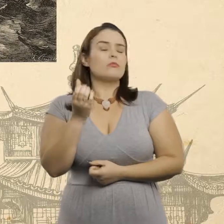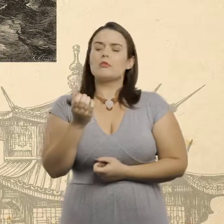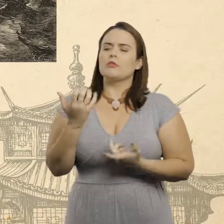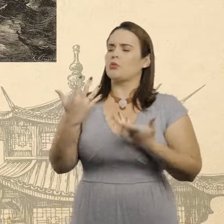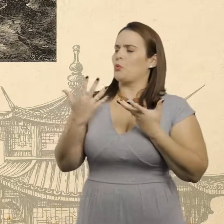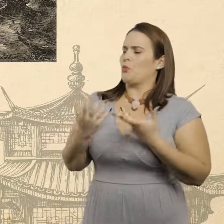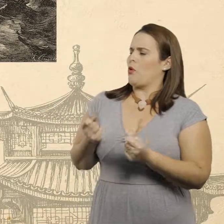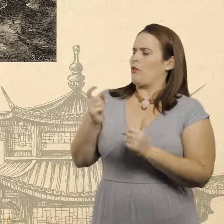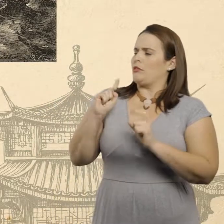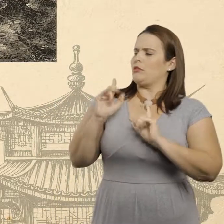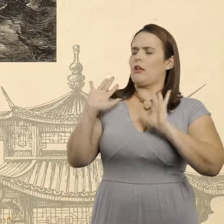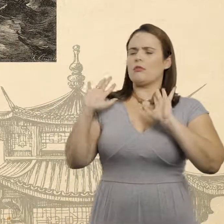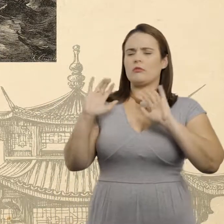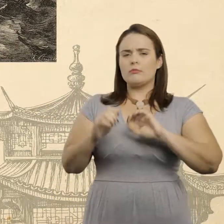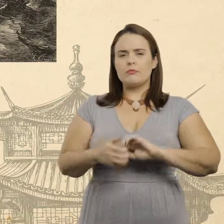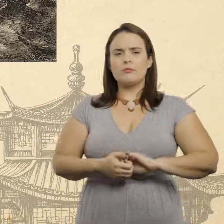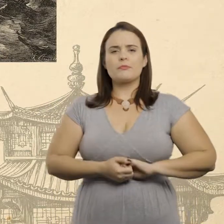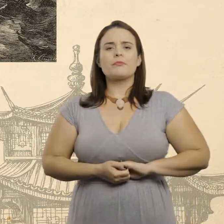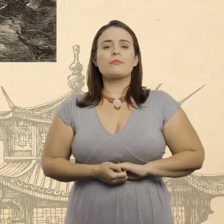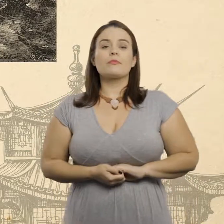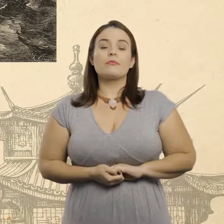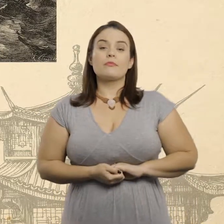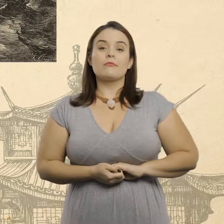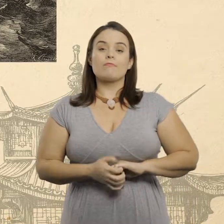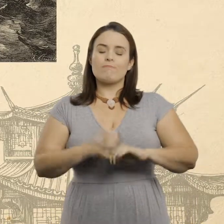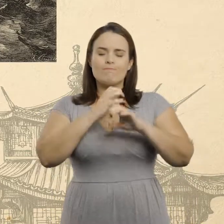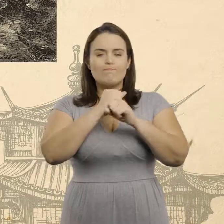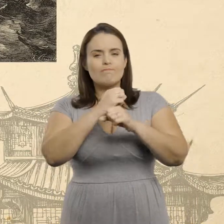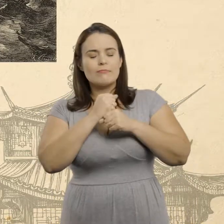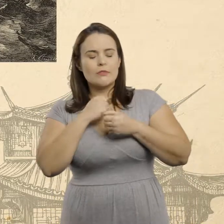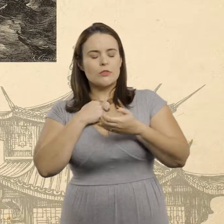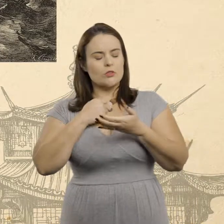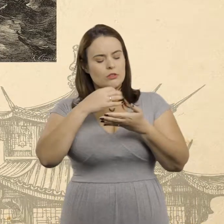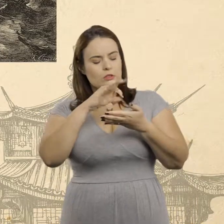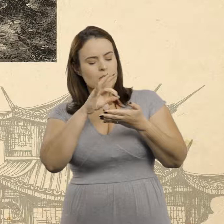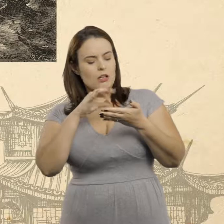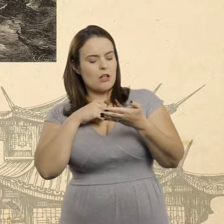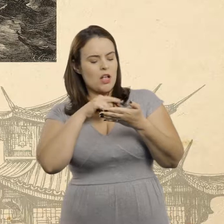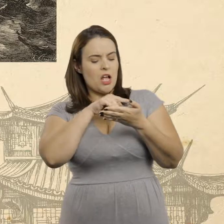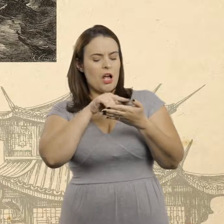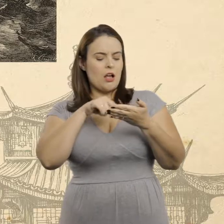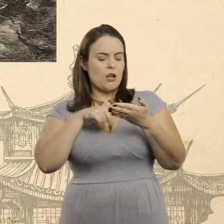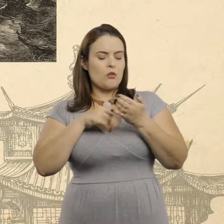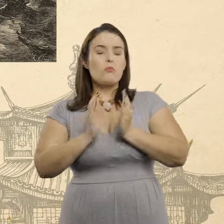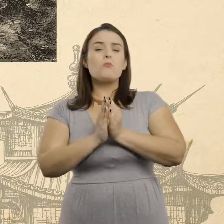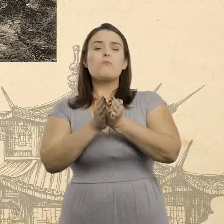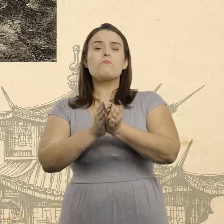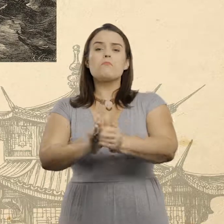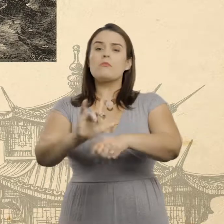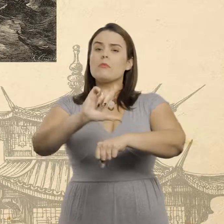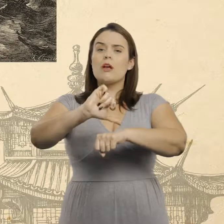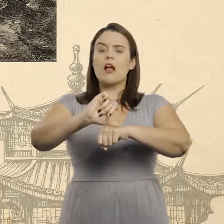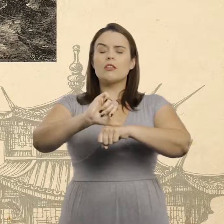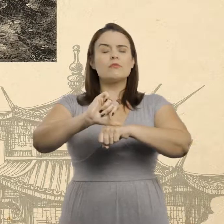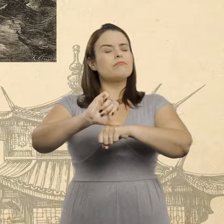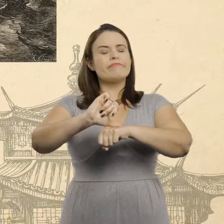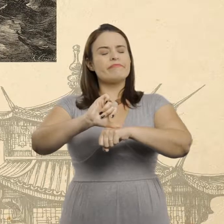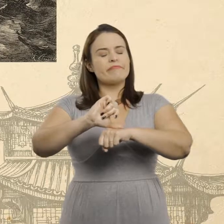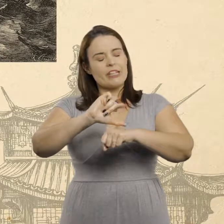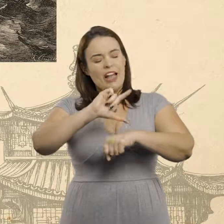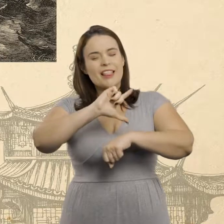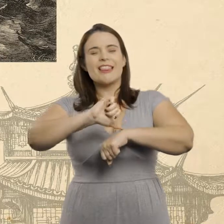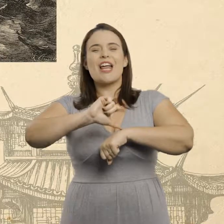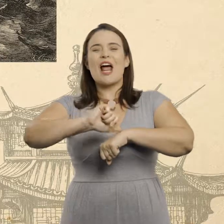na viagem. O Sr. Fogg não aceitou. O Sr. Fogg fez as contas e percebeu que o atraso do barco não